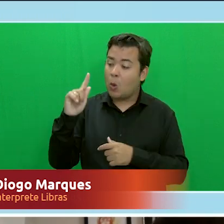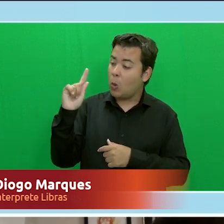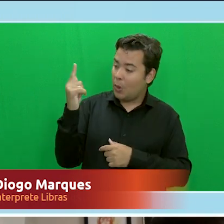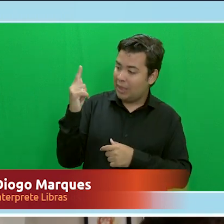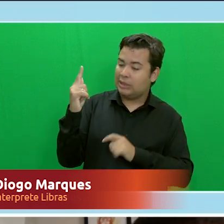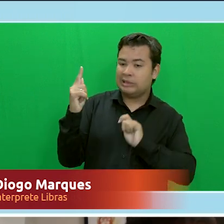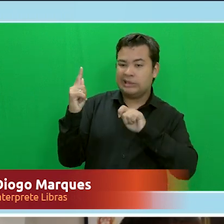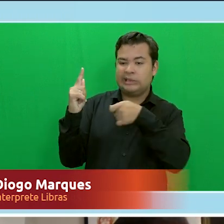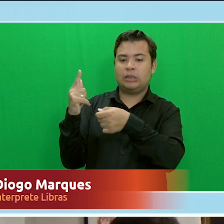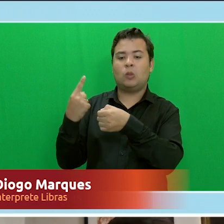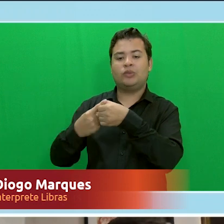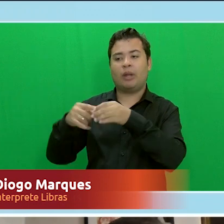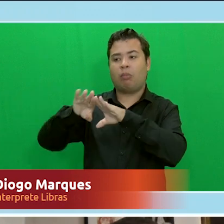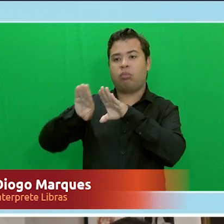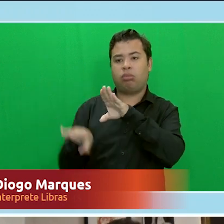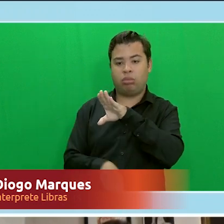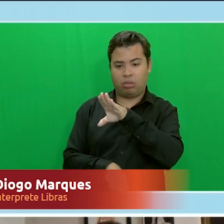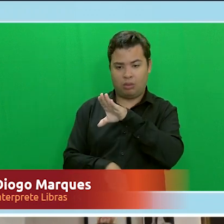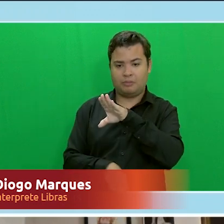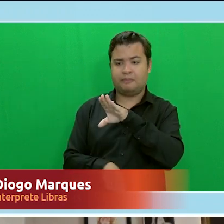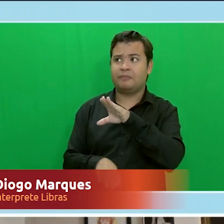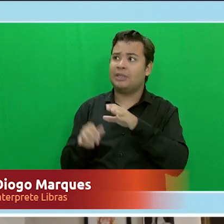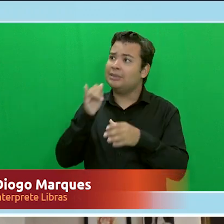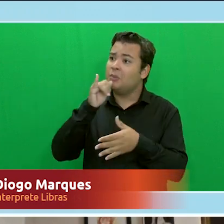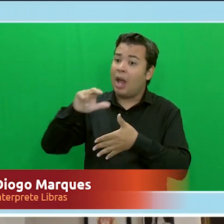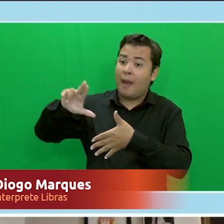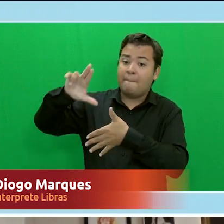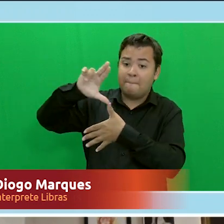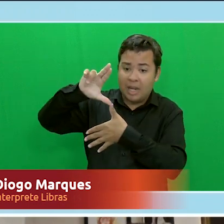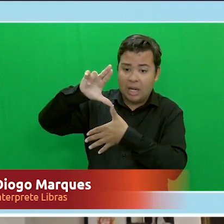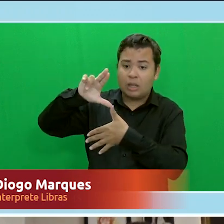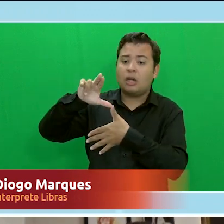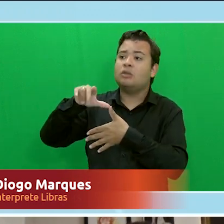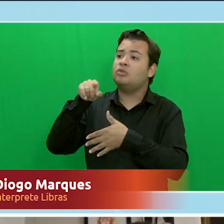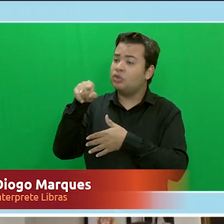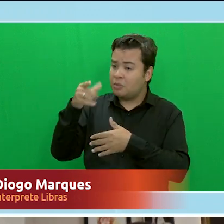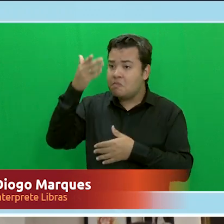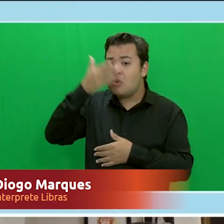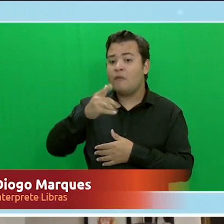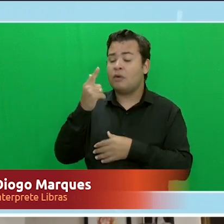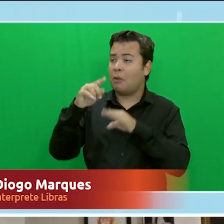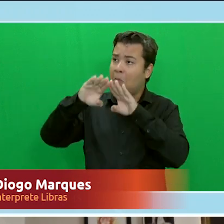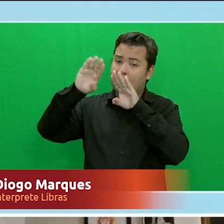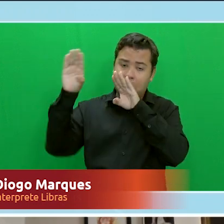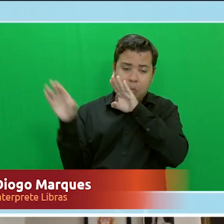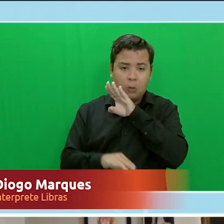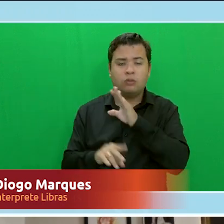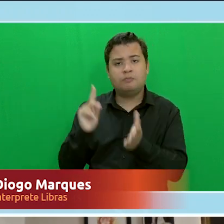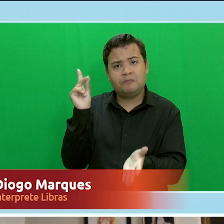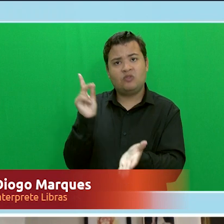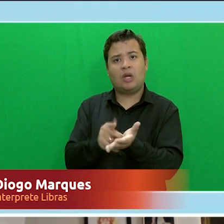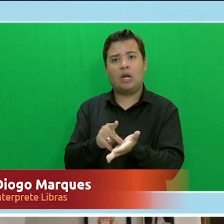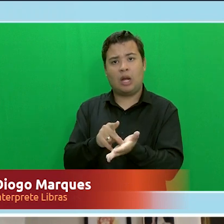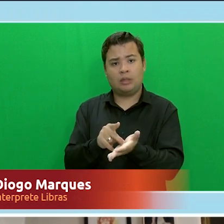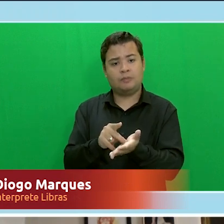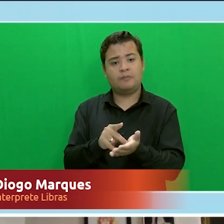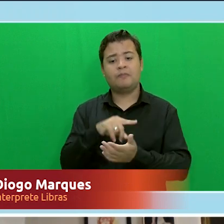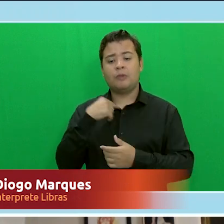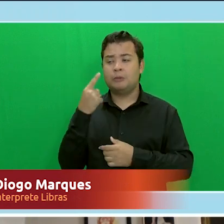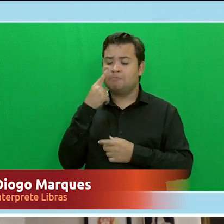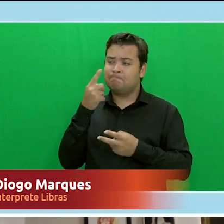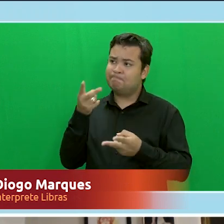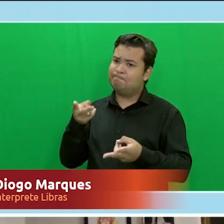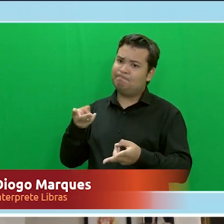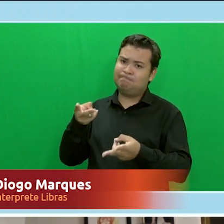a Goiânia ser uma cidade desigual, né, considerada uma das mais desiguais da América Latina, já foi considerada até a mais desigual, né, e a